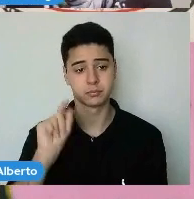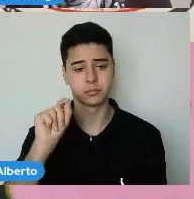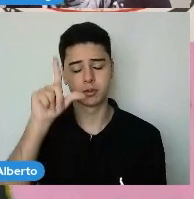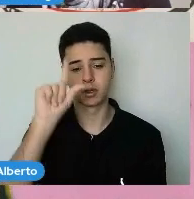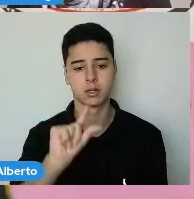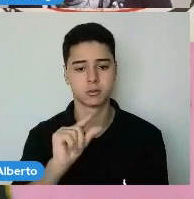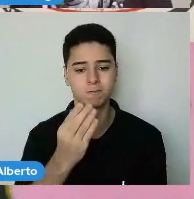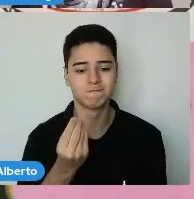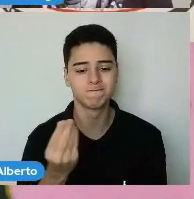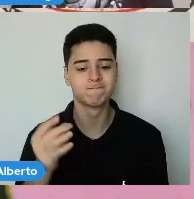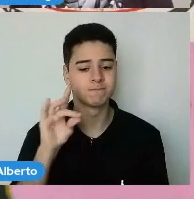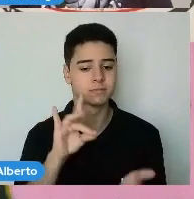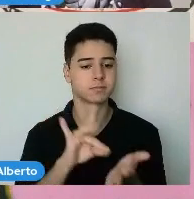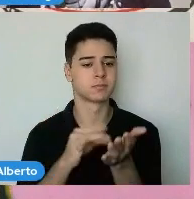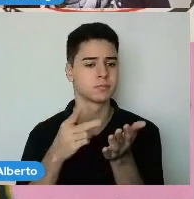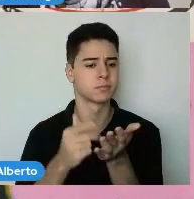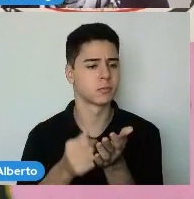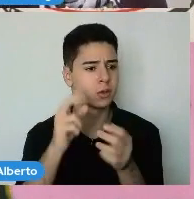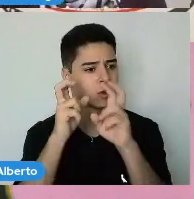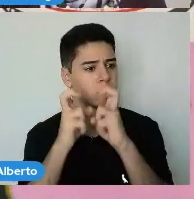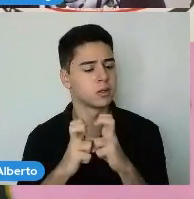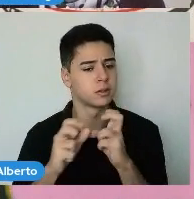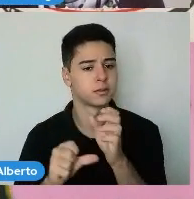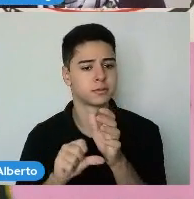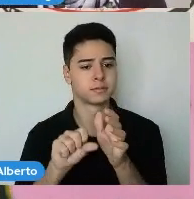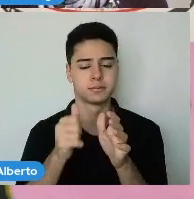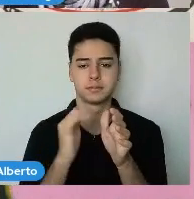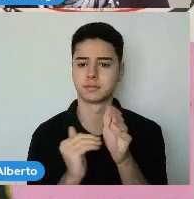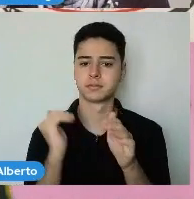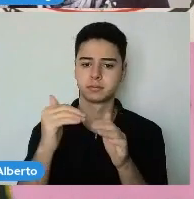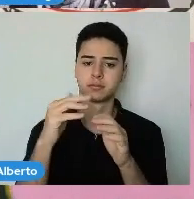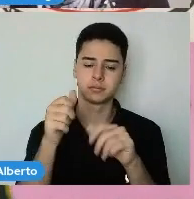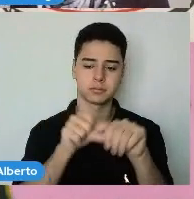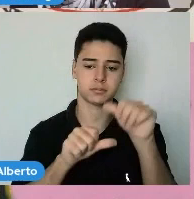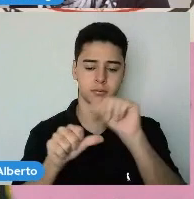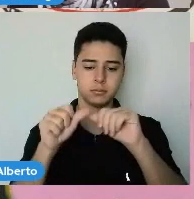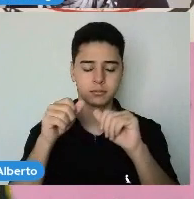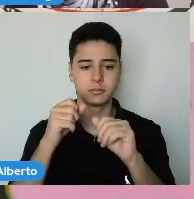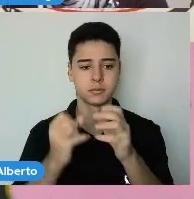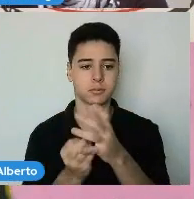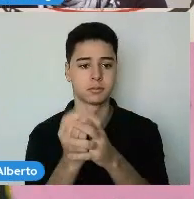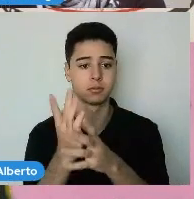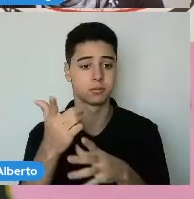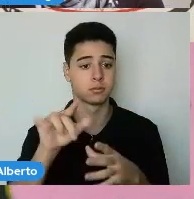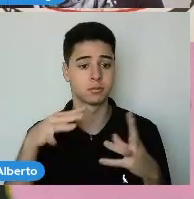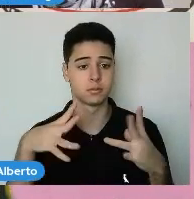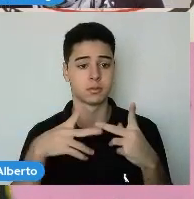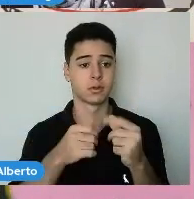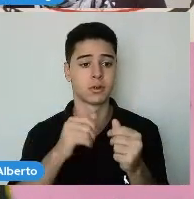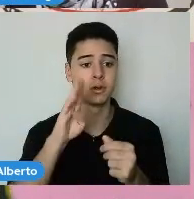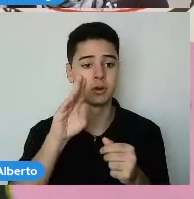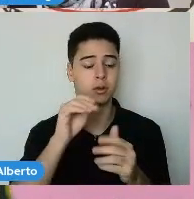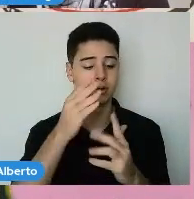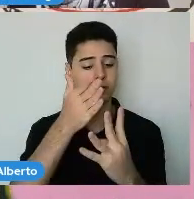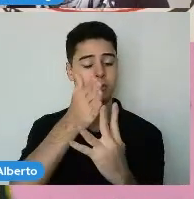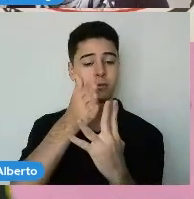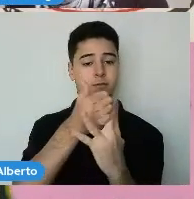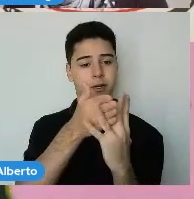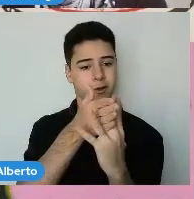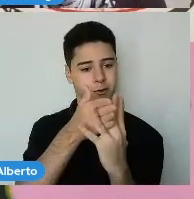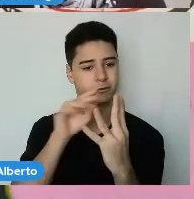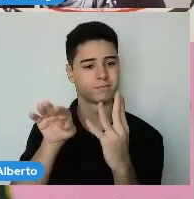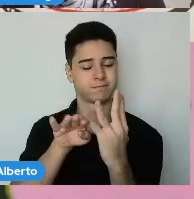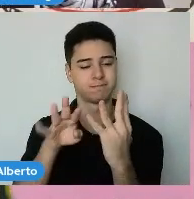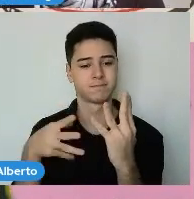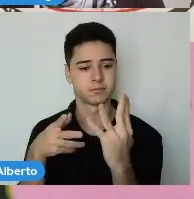Reduzindo bastante o conceito, né? As principais influências da Transvanguarda são o Renascimento, o Manerismo e o Barroco, tá?